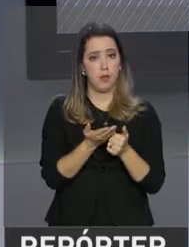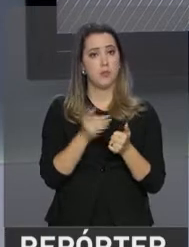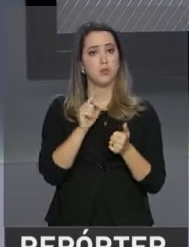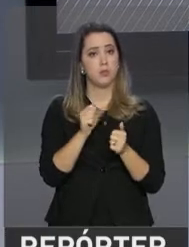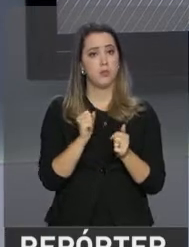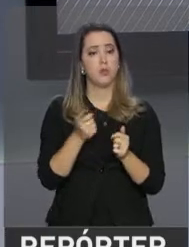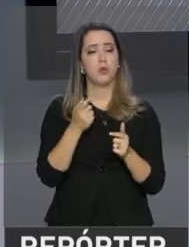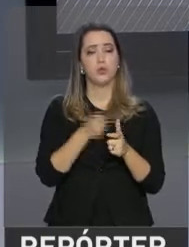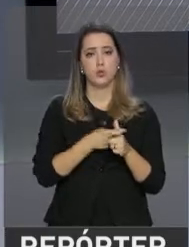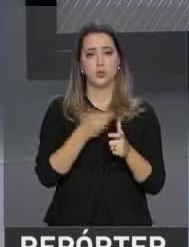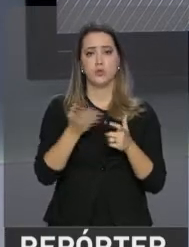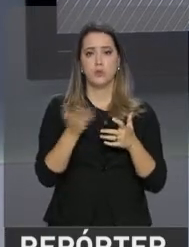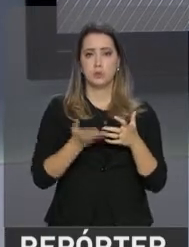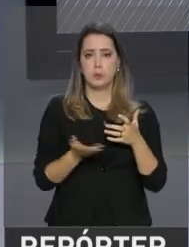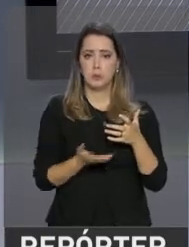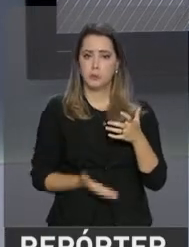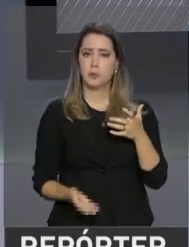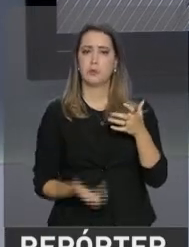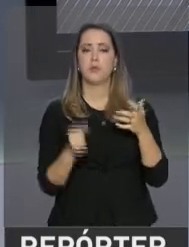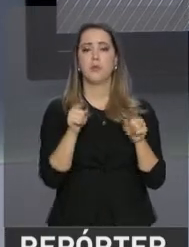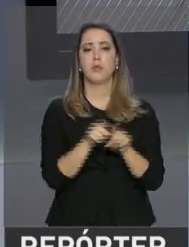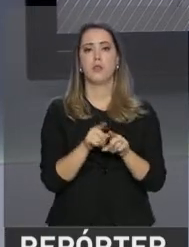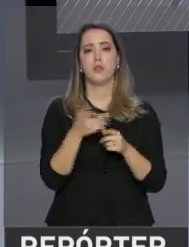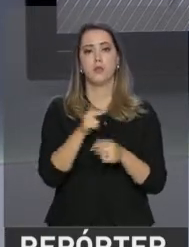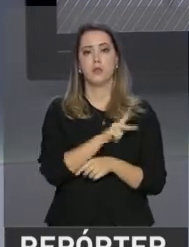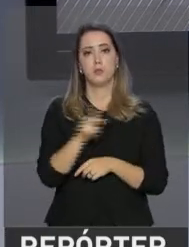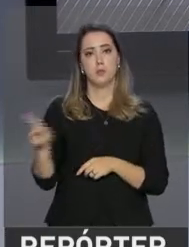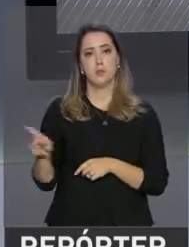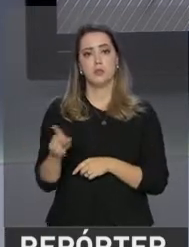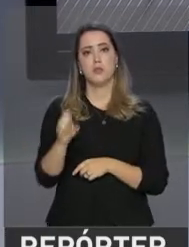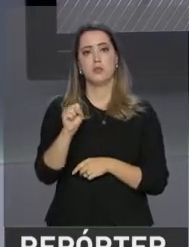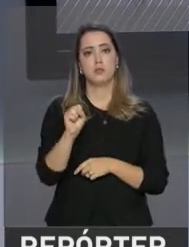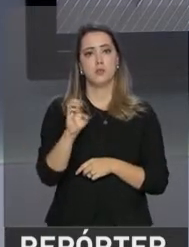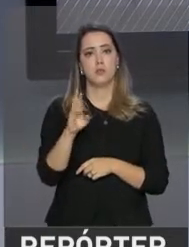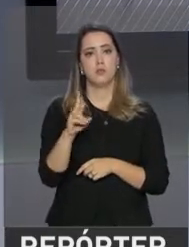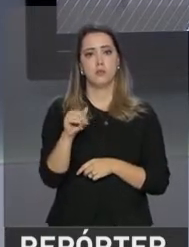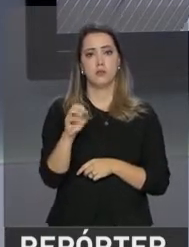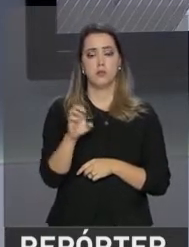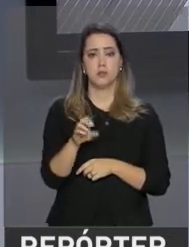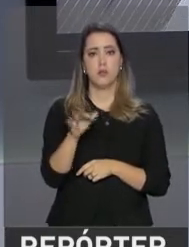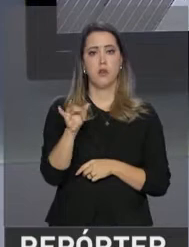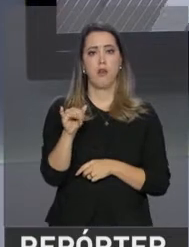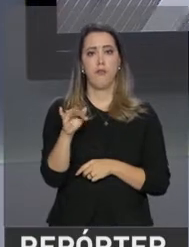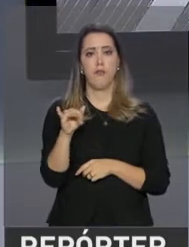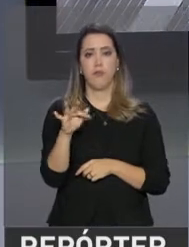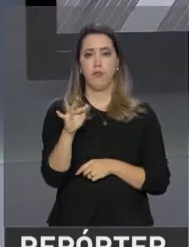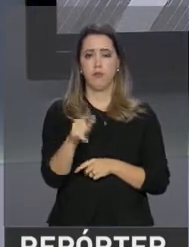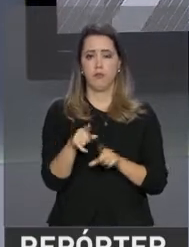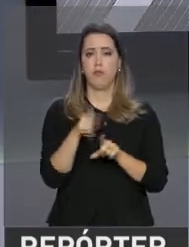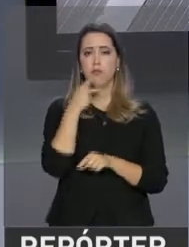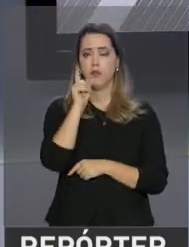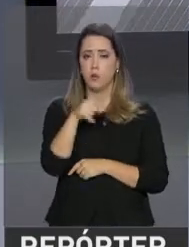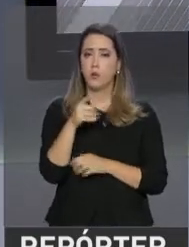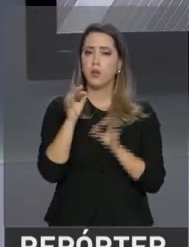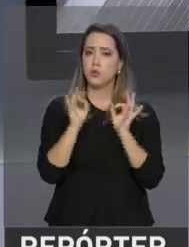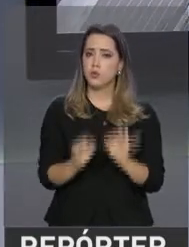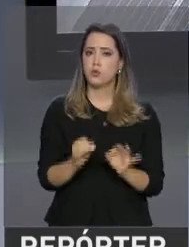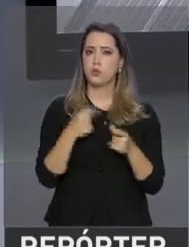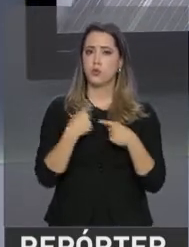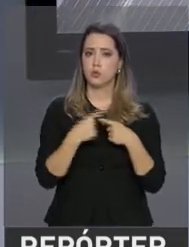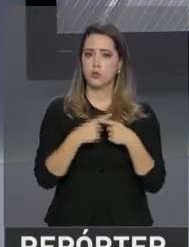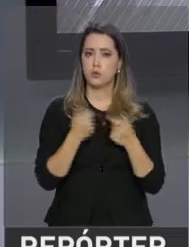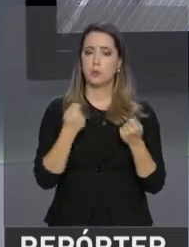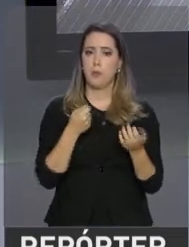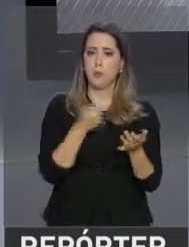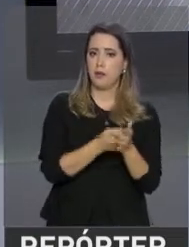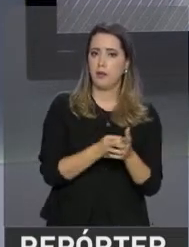de dívidas o presidente do sebrae afif domingos disse que é uma questão de justiça às micro e pequenas empresas poderão